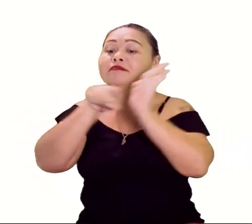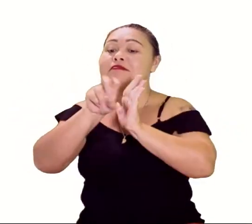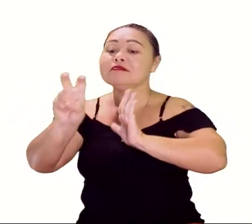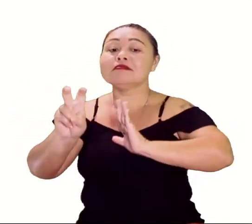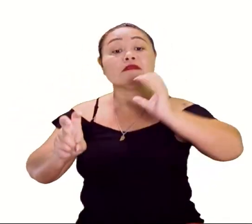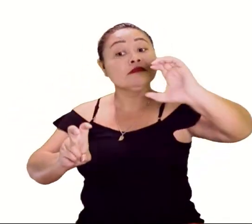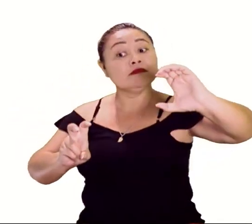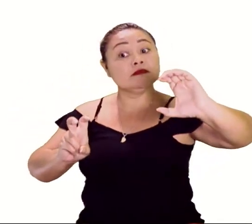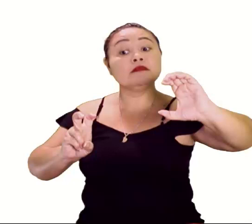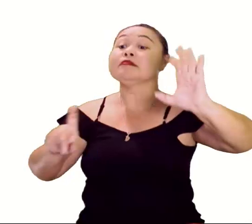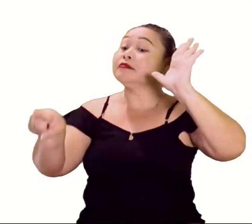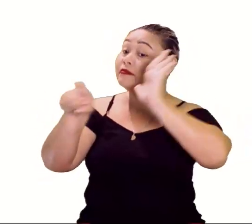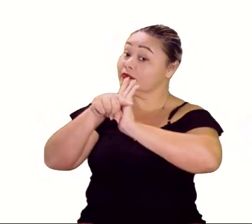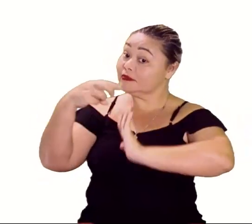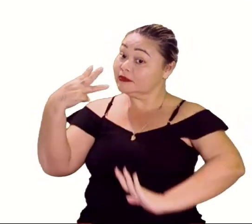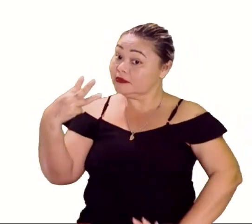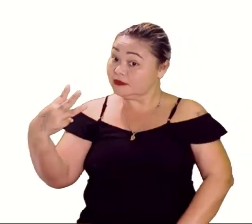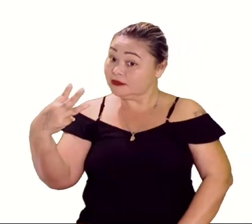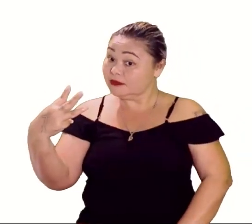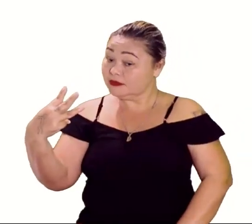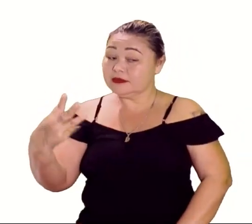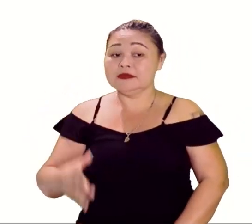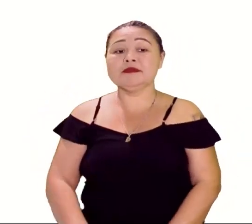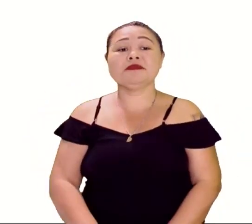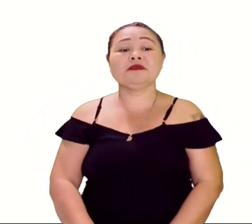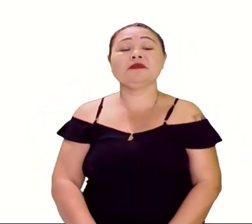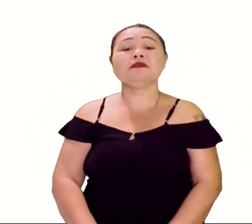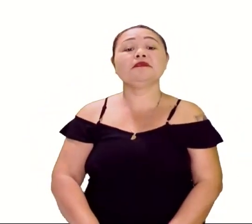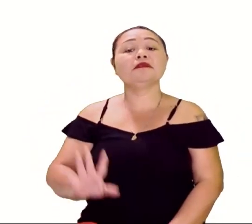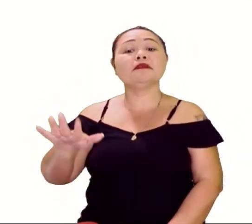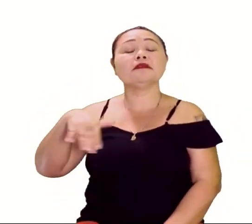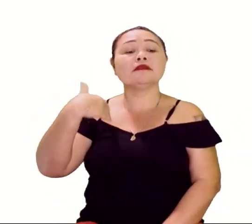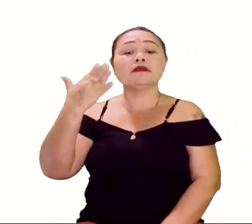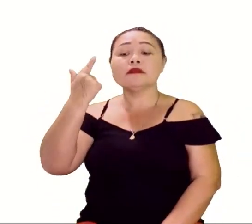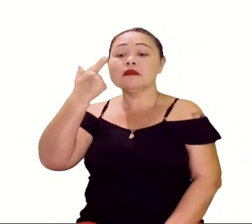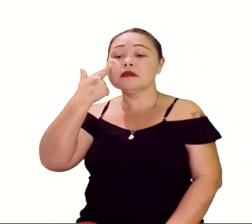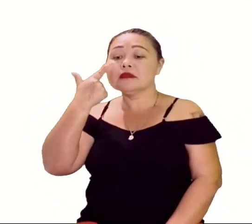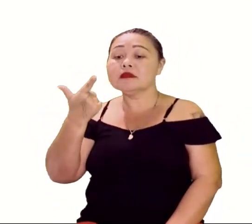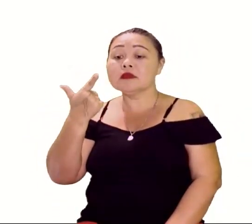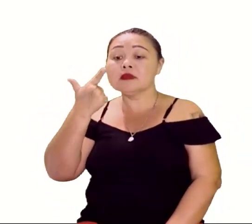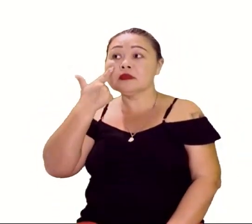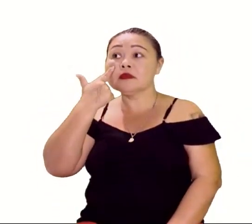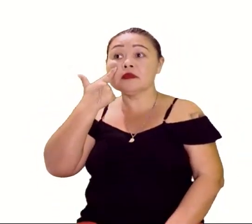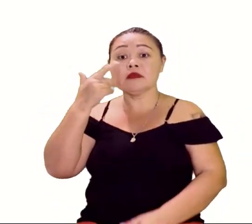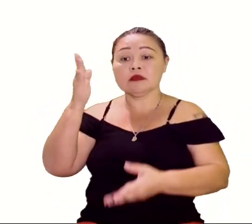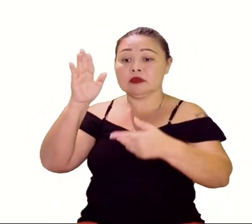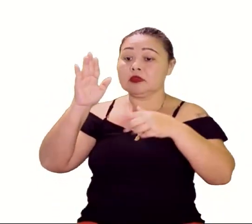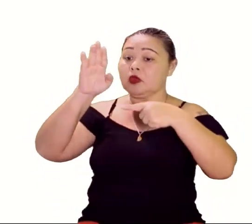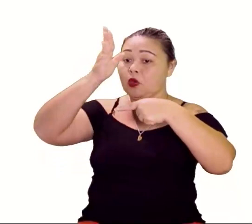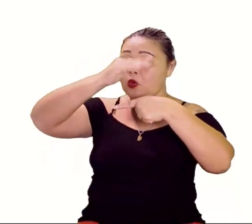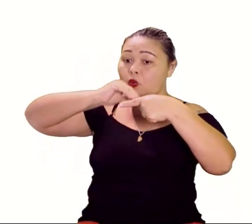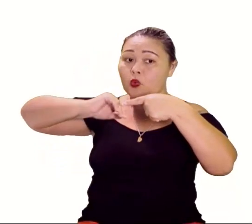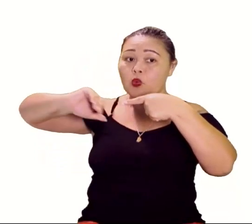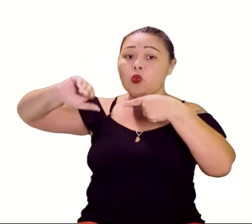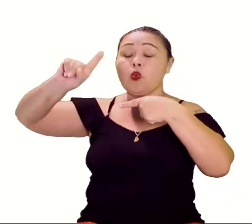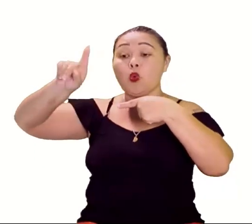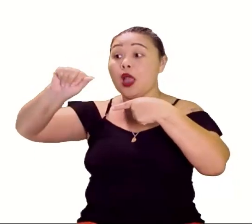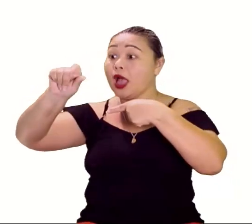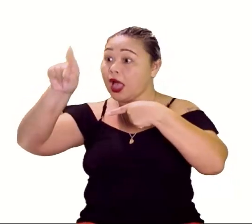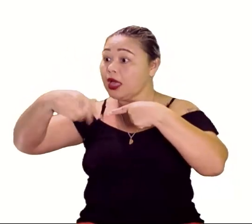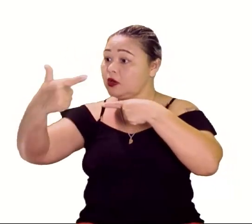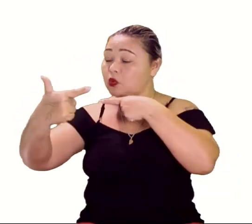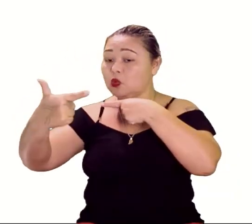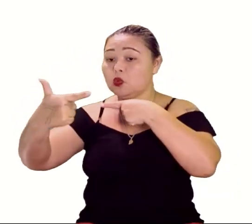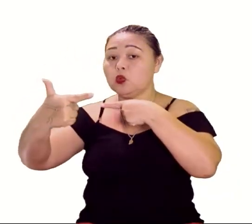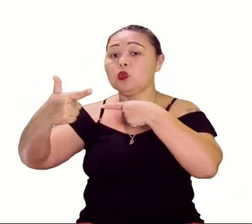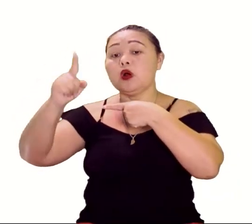E o C? Menos 3. Menos 3, né? Então vamos lá, vamos ver aqui então a concavidade primeiro. Isso. Se o A é